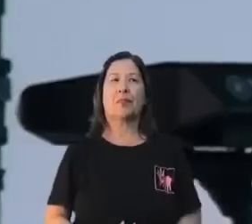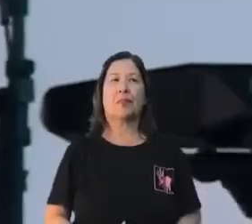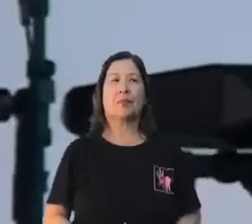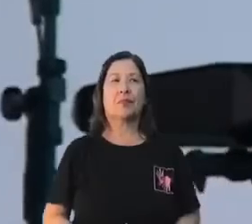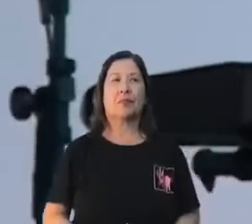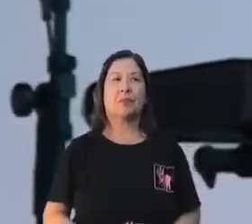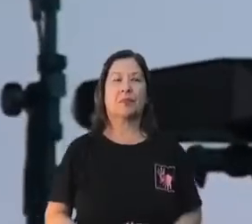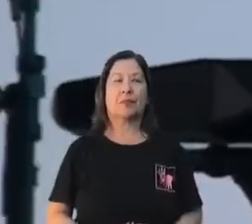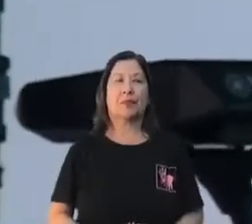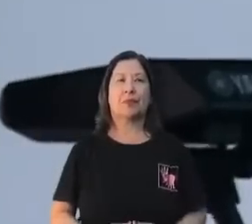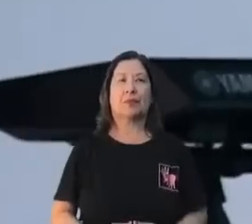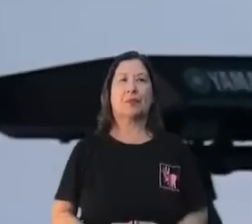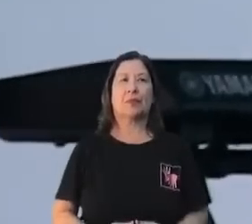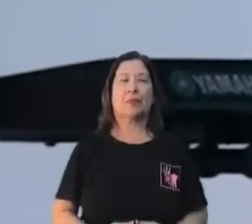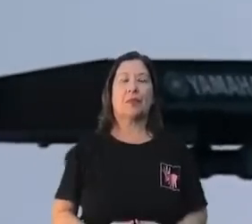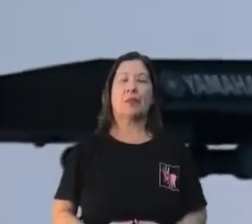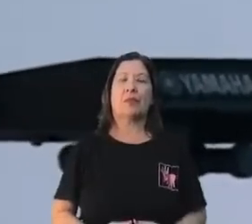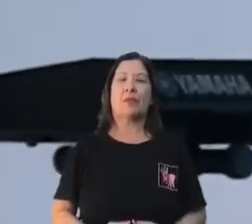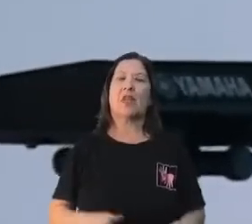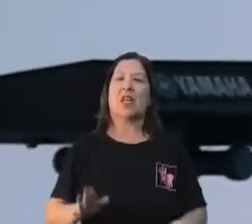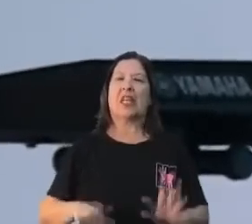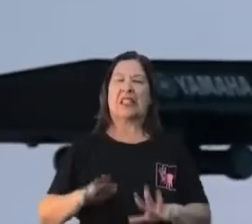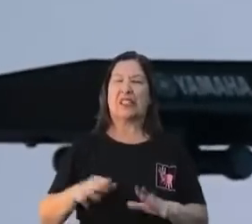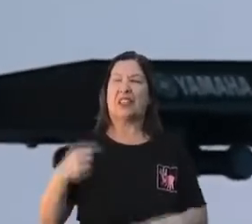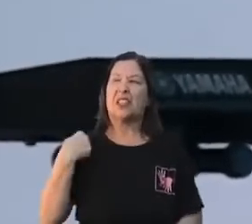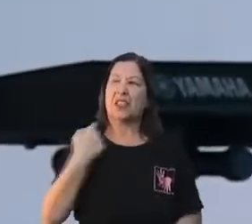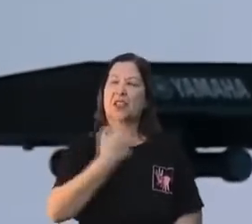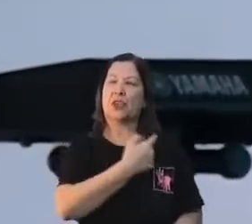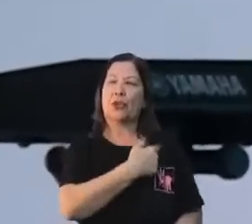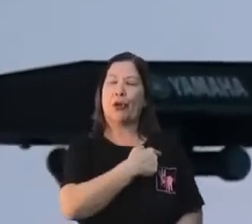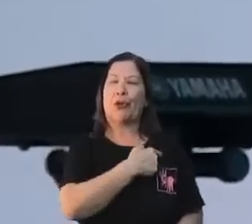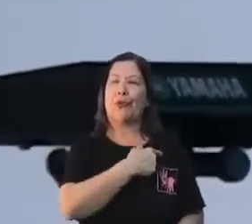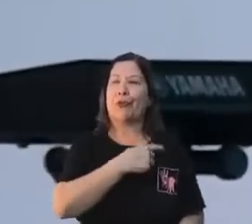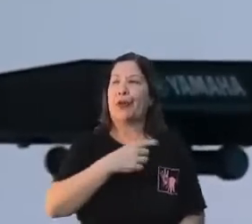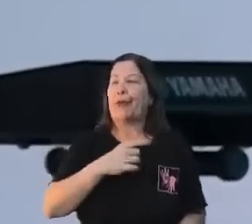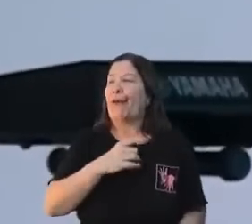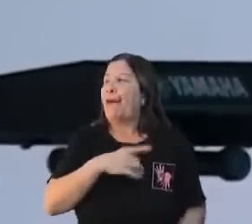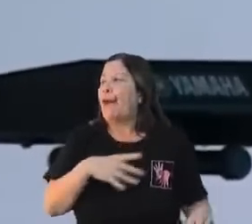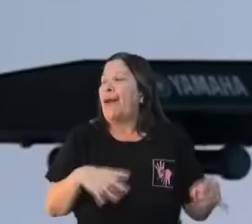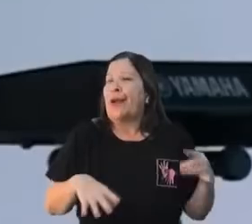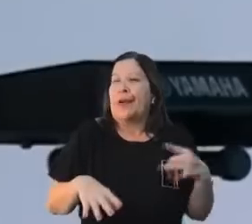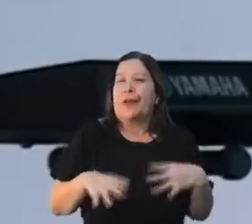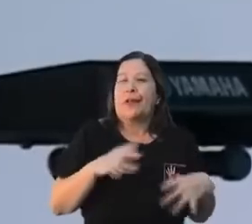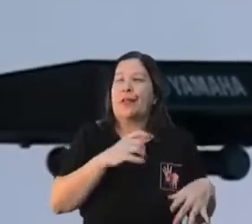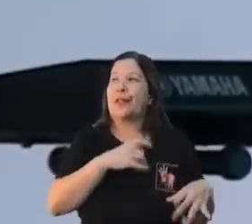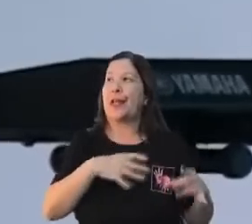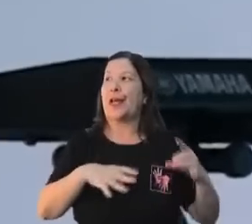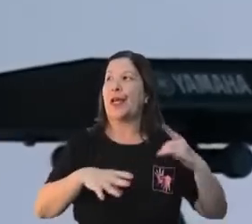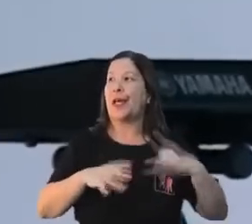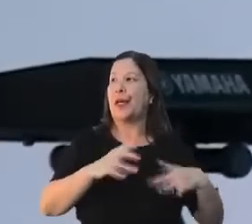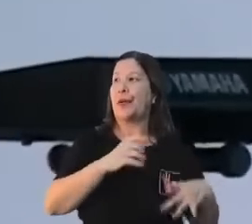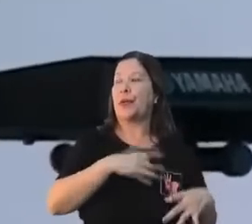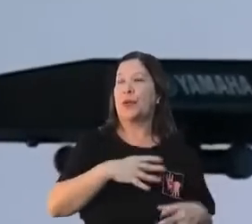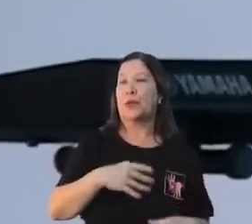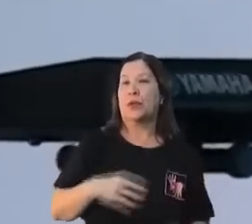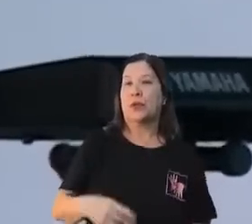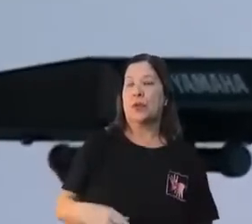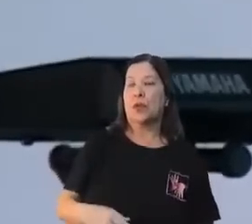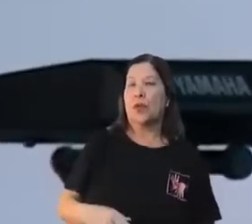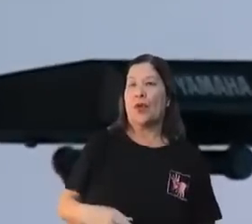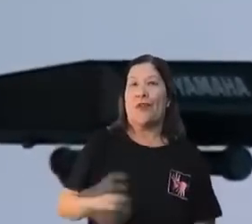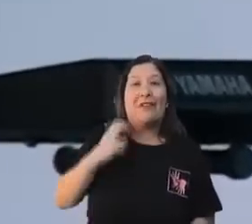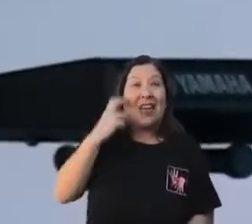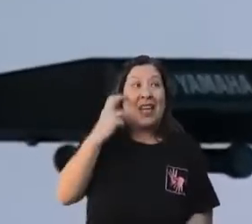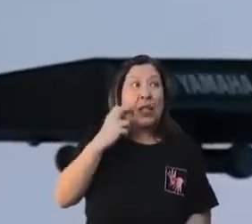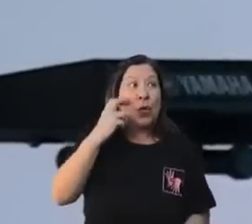A gente tem até medo de se expressar na hora do culto. Se eu levanto a mão, alguém vai me censurar. Se eu não levanto a mão, também o outro vai me censurar.